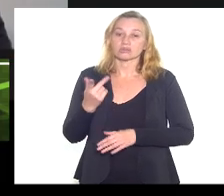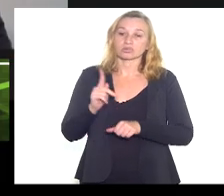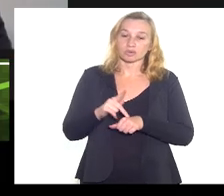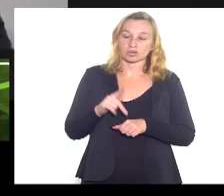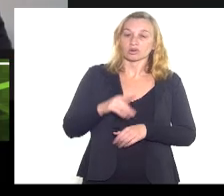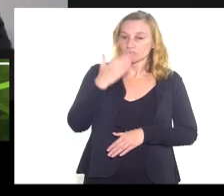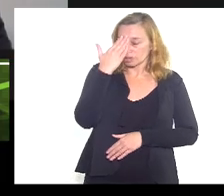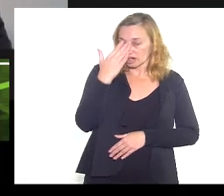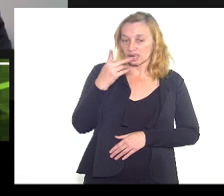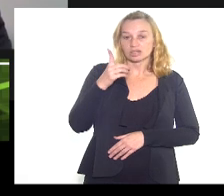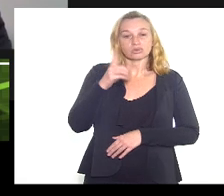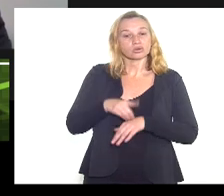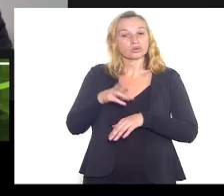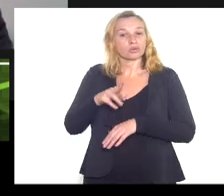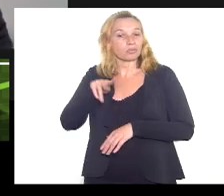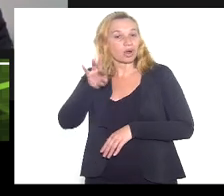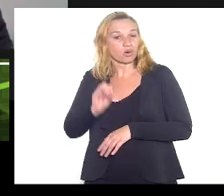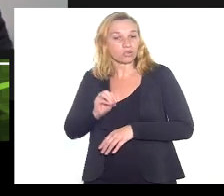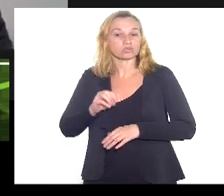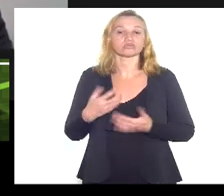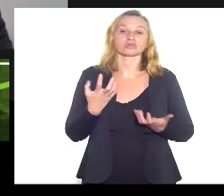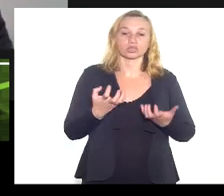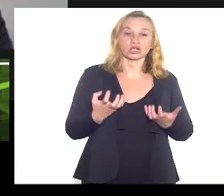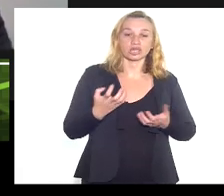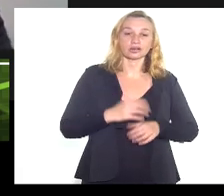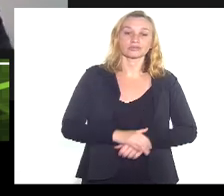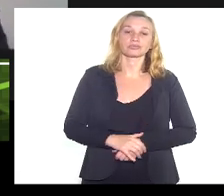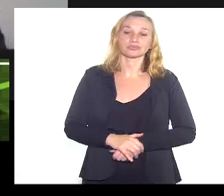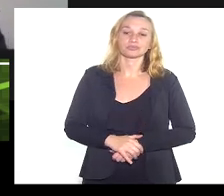Agradeço, doutor Paulo. Eu queria